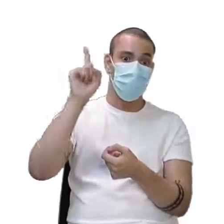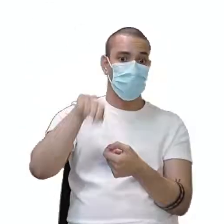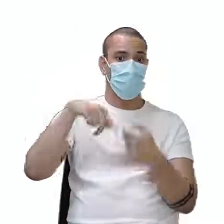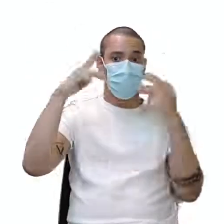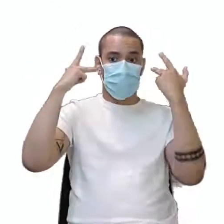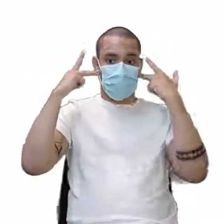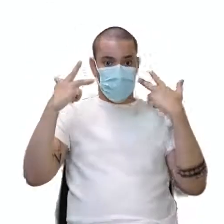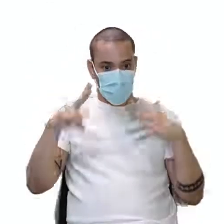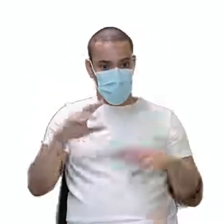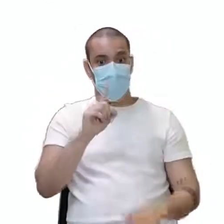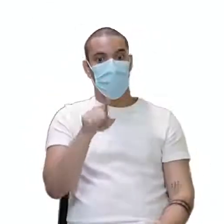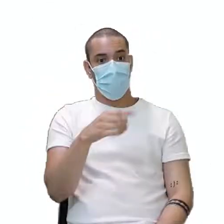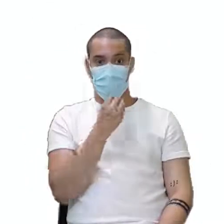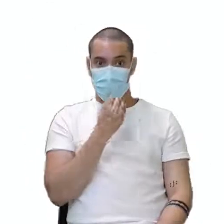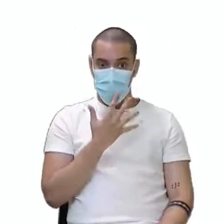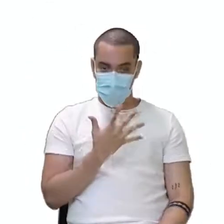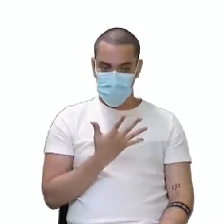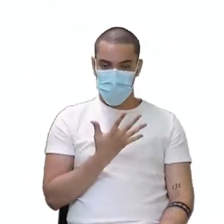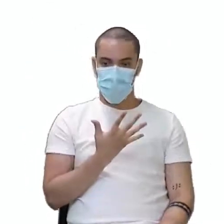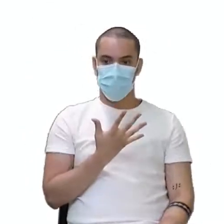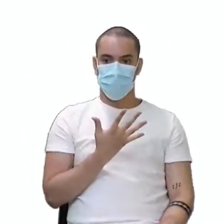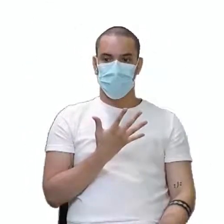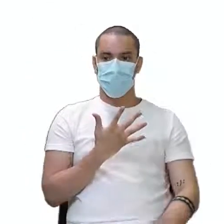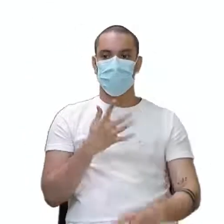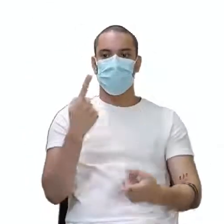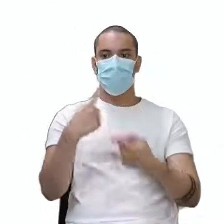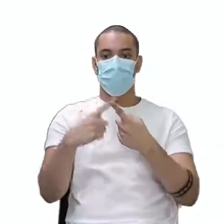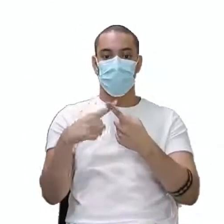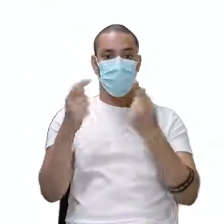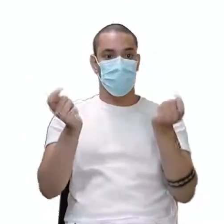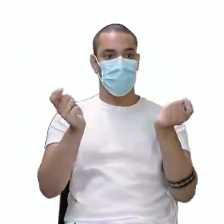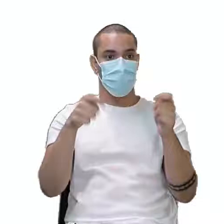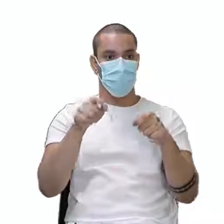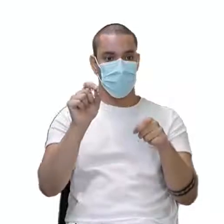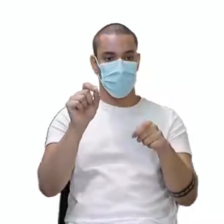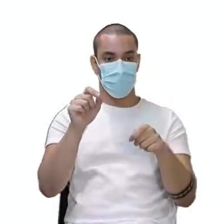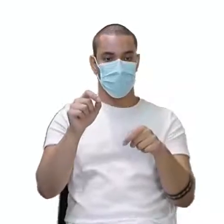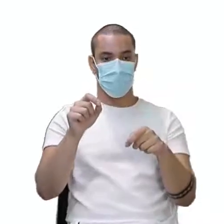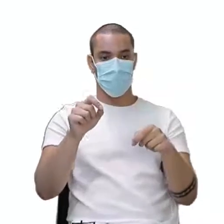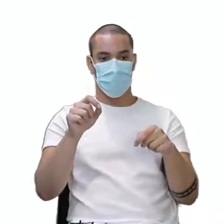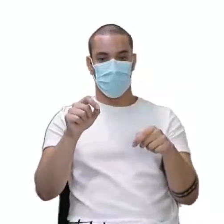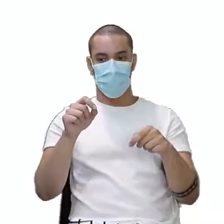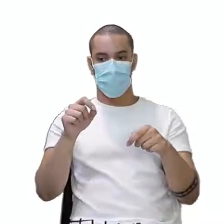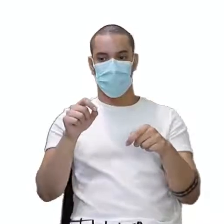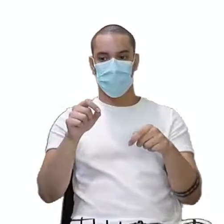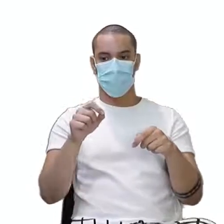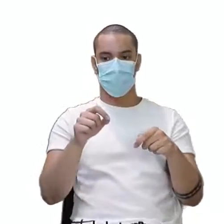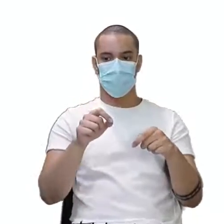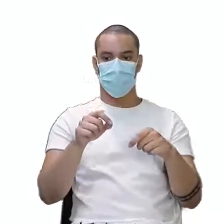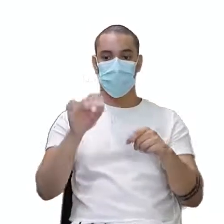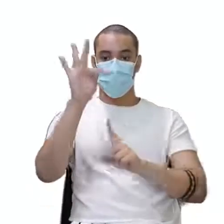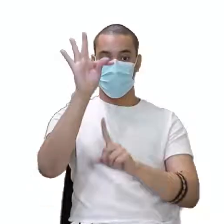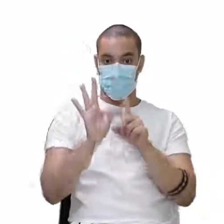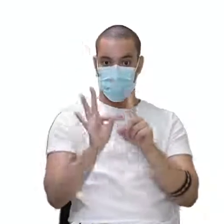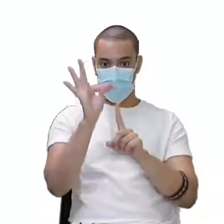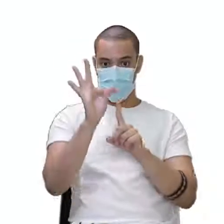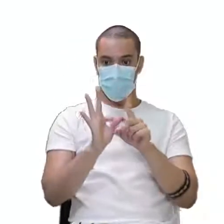um fenômeno benéfico, tá bom? Porque permite que a temperatura da Terra